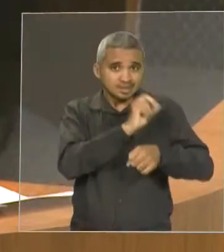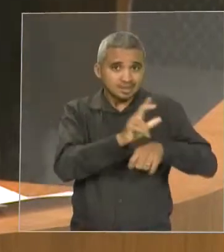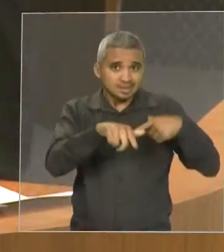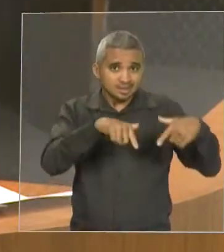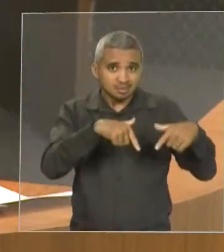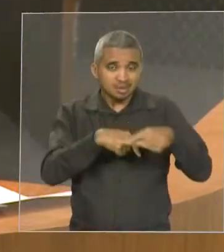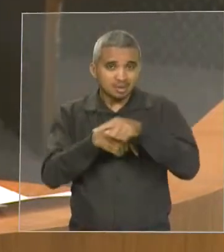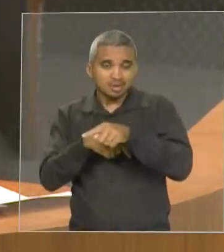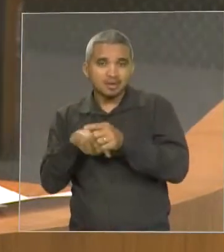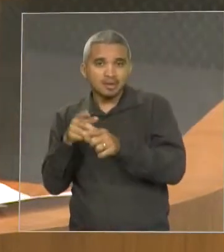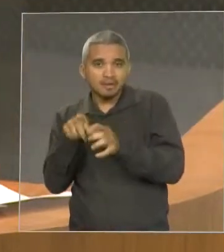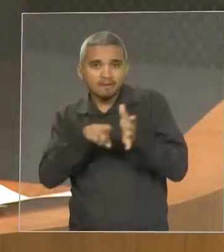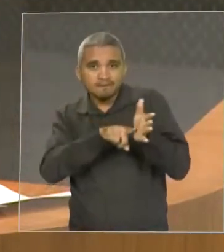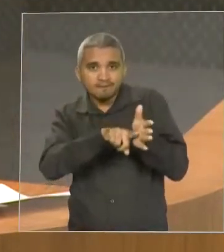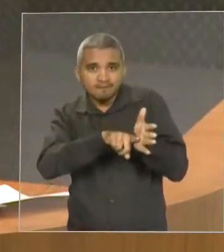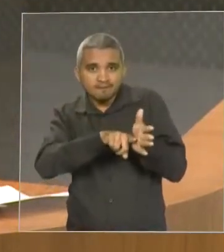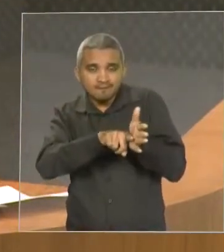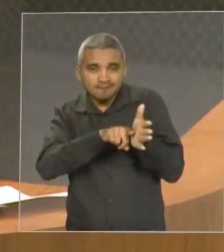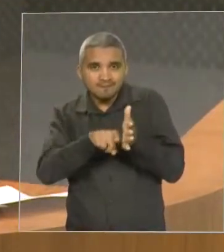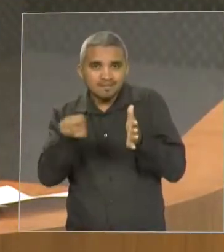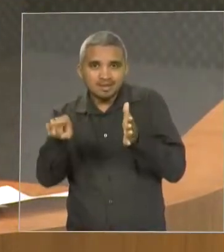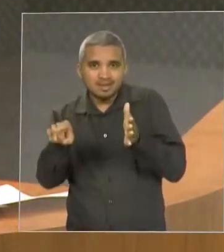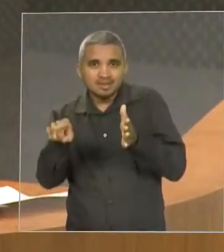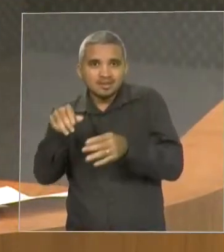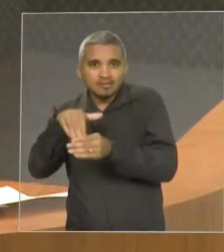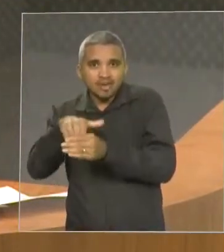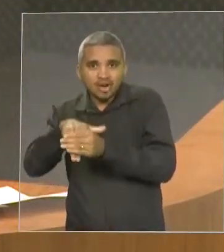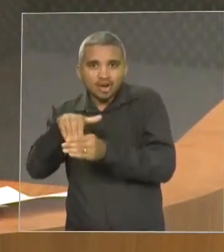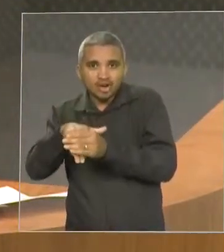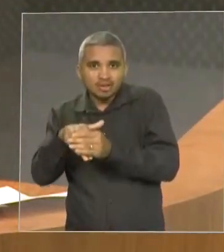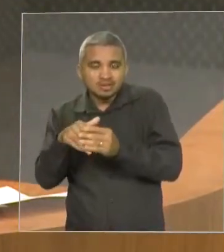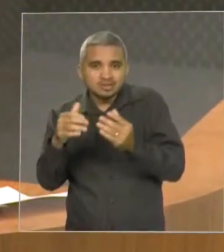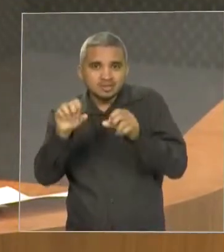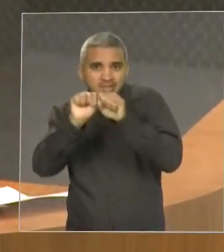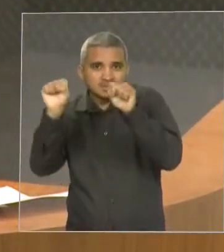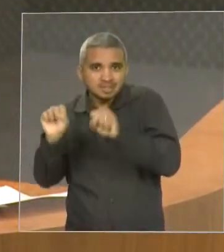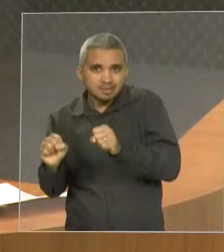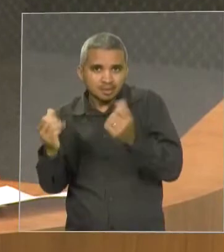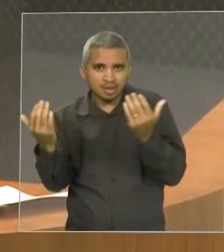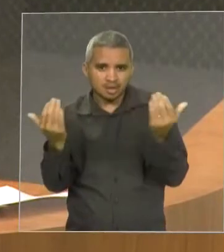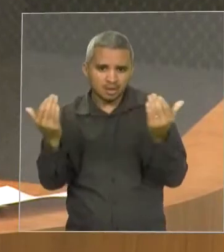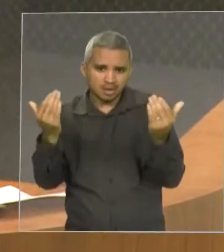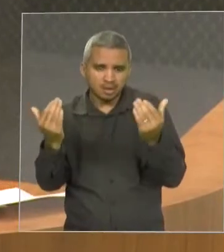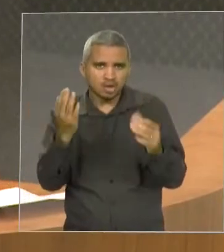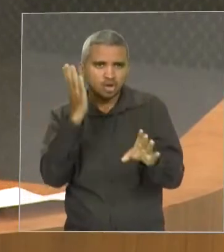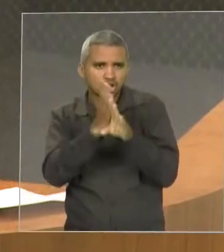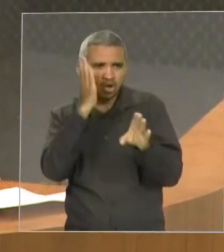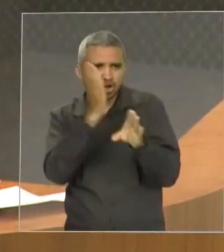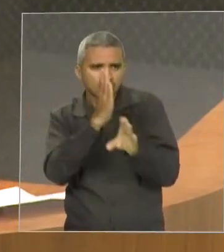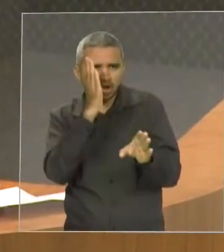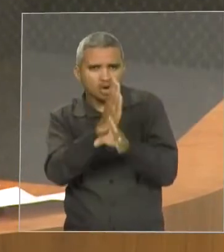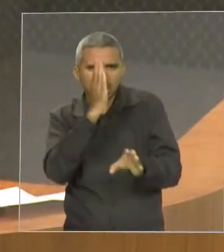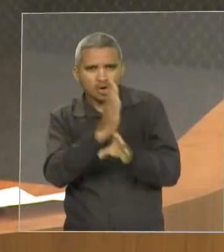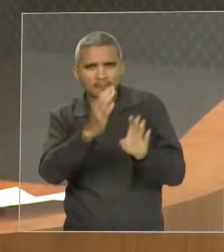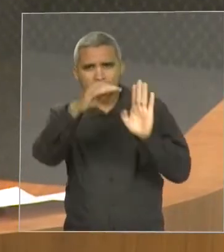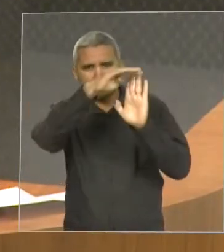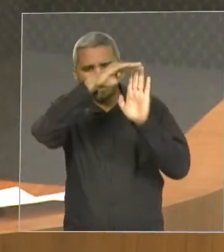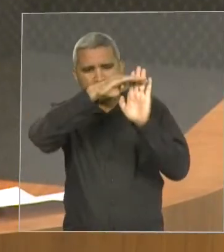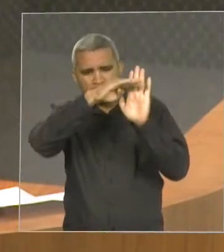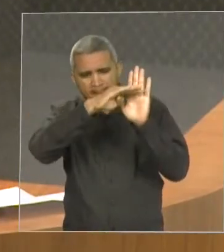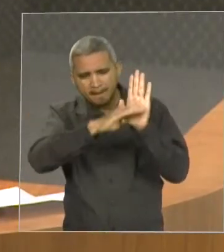que não é brincadeira. É um verdadeiro absurdo o que está